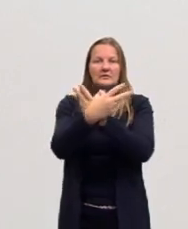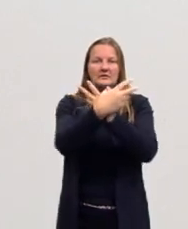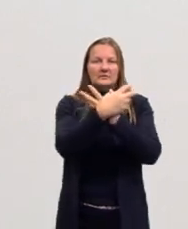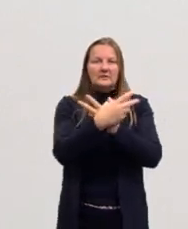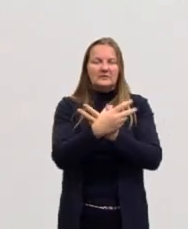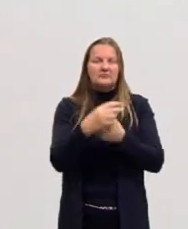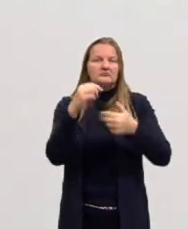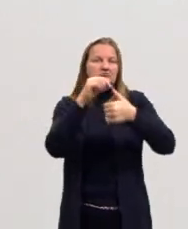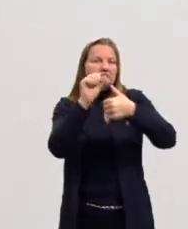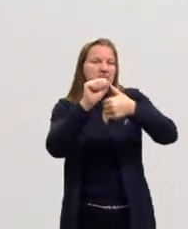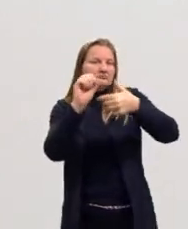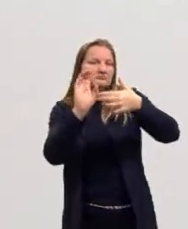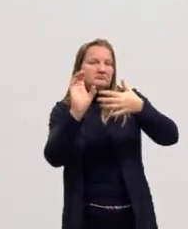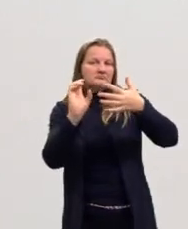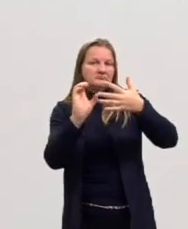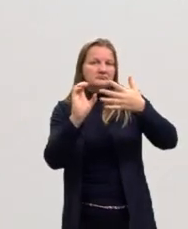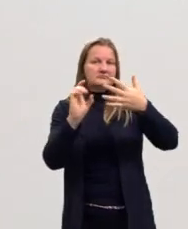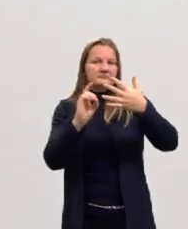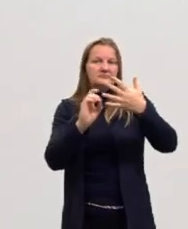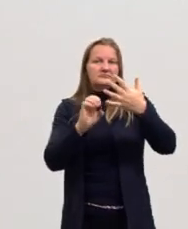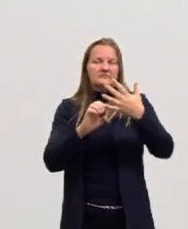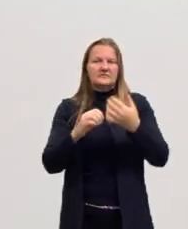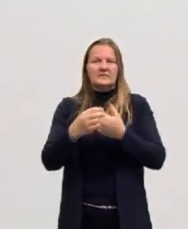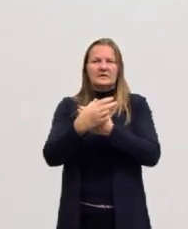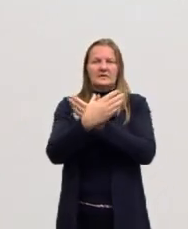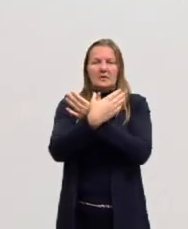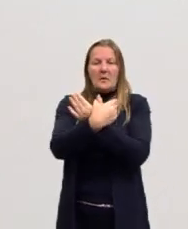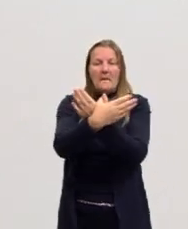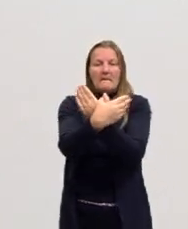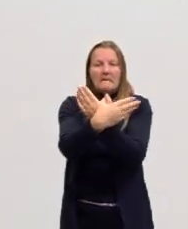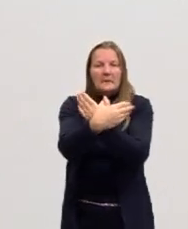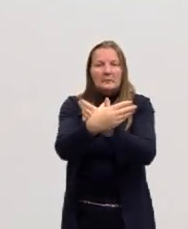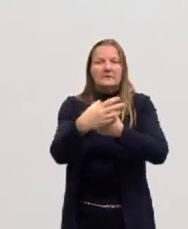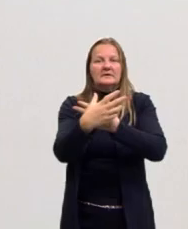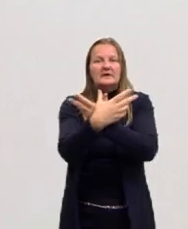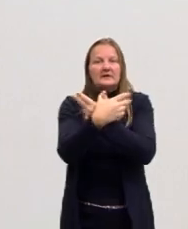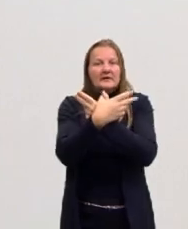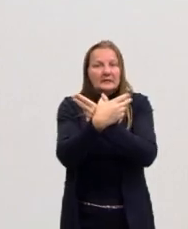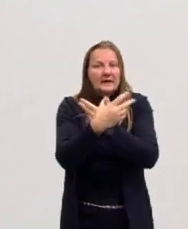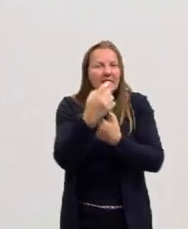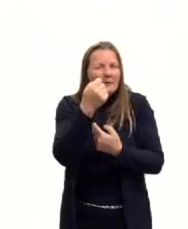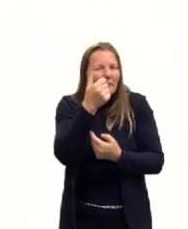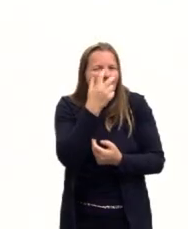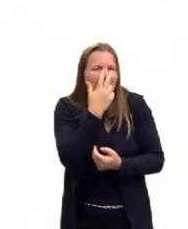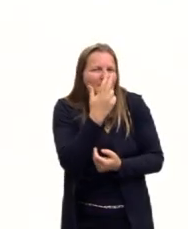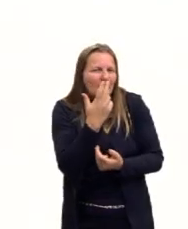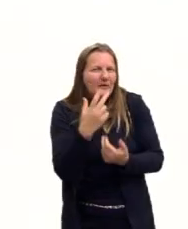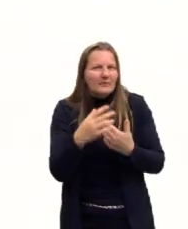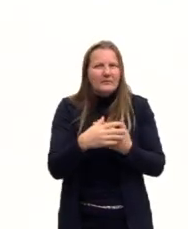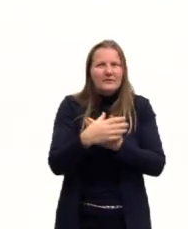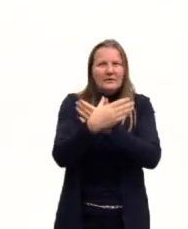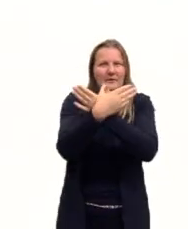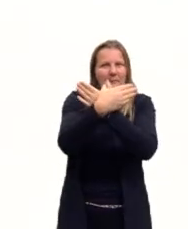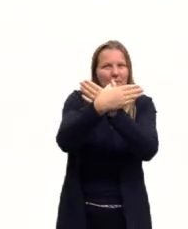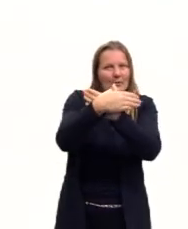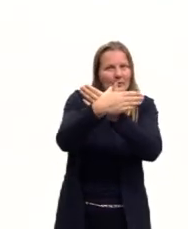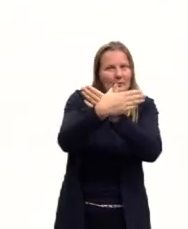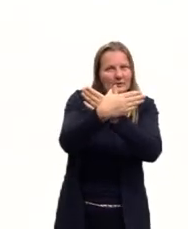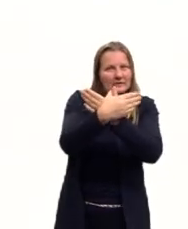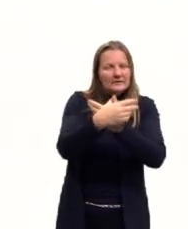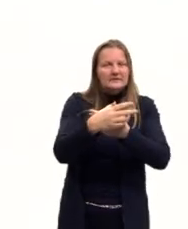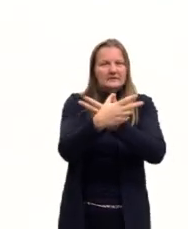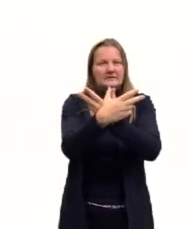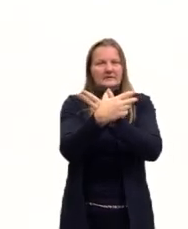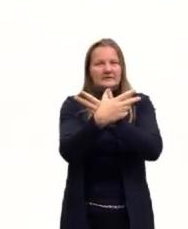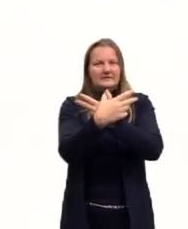porque tu tem o borboleta e Libélula elas são são parecidas então eu vou chutar uma dessas duas assim não o que eu saiba que